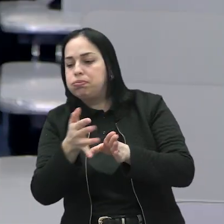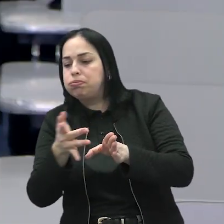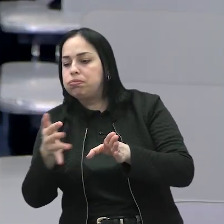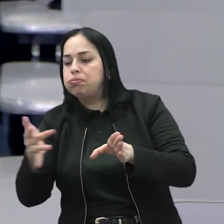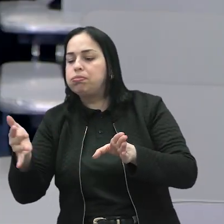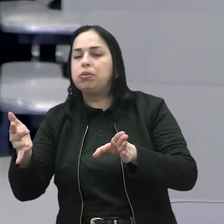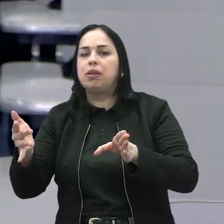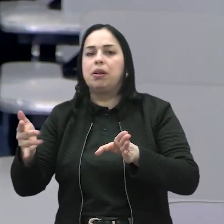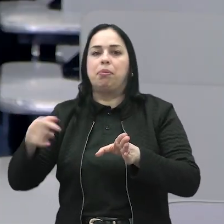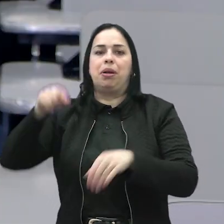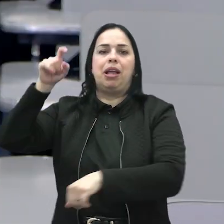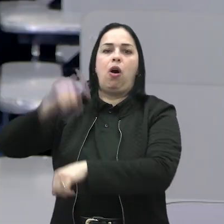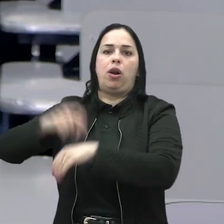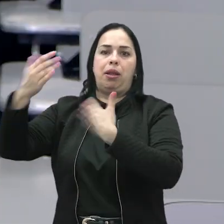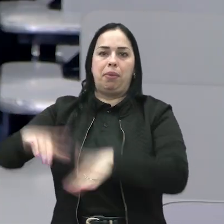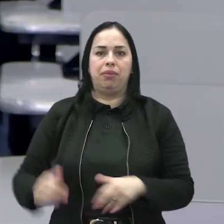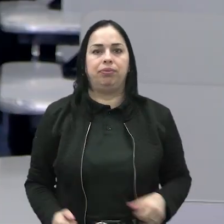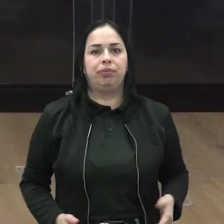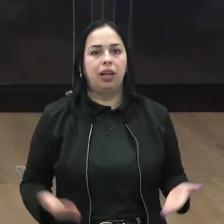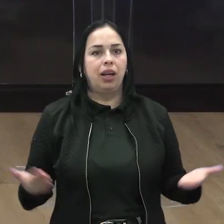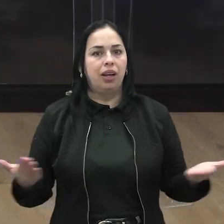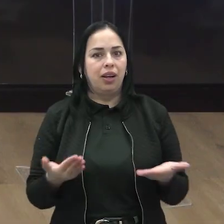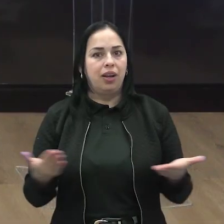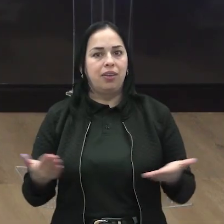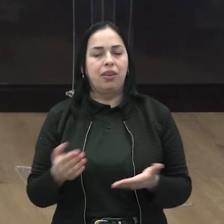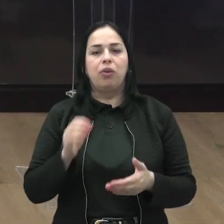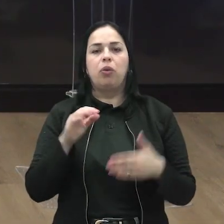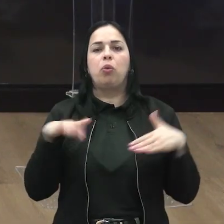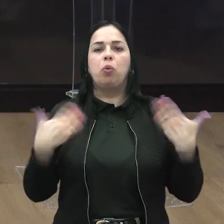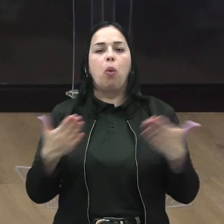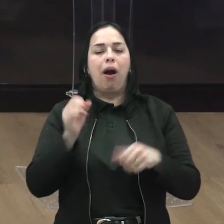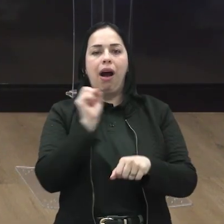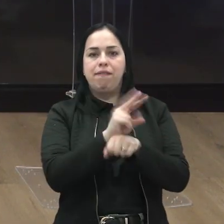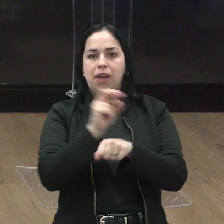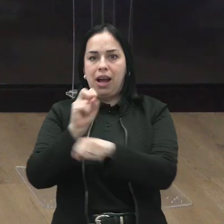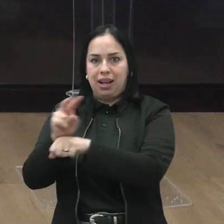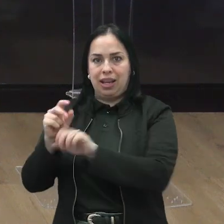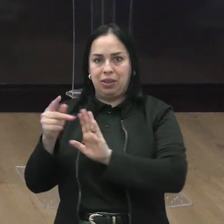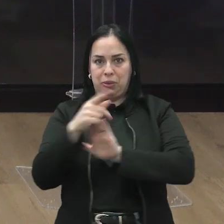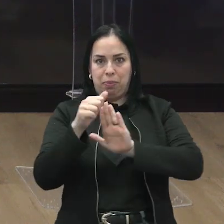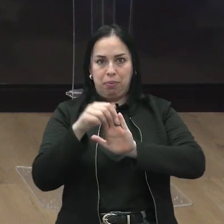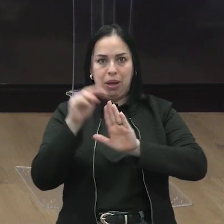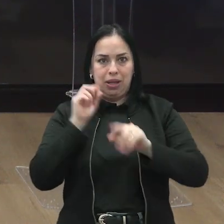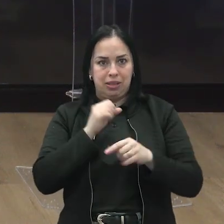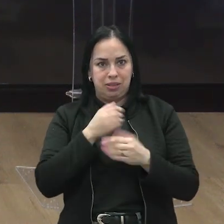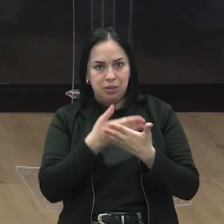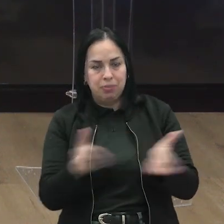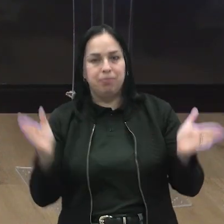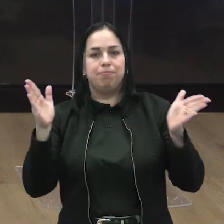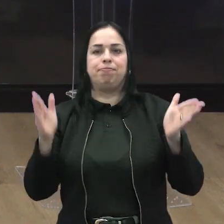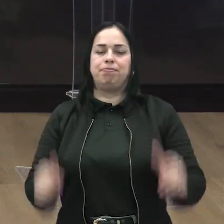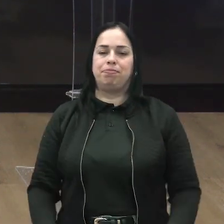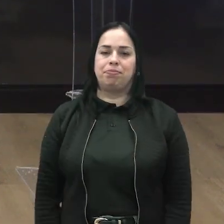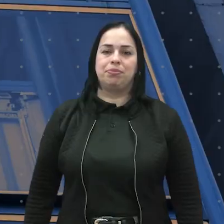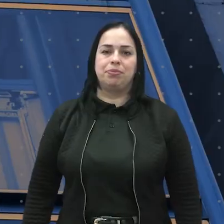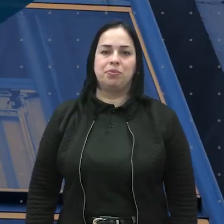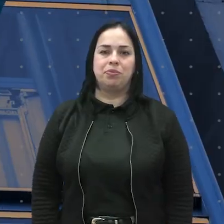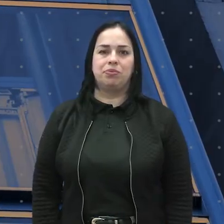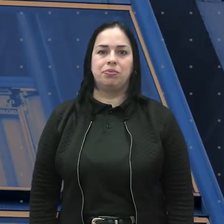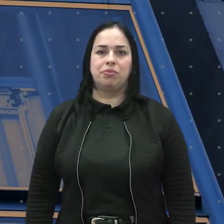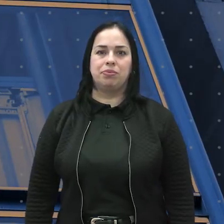continuar para o dia do vestibular mesmo. Vamos saber agora quais são as vagas abertas no PAT nesta terça-feira.